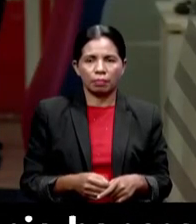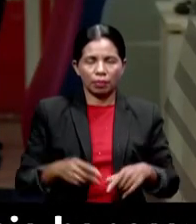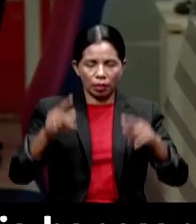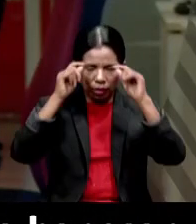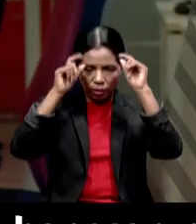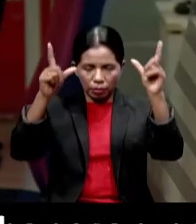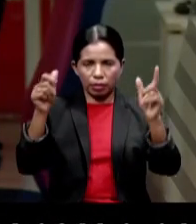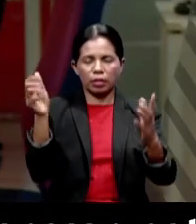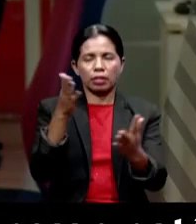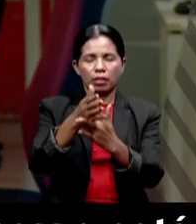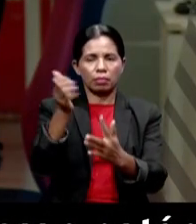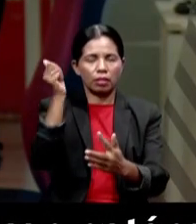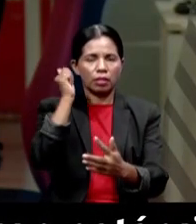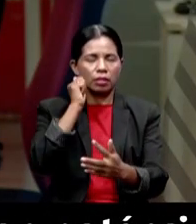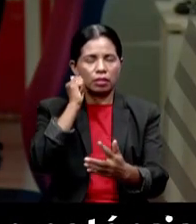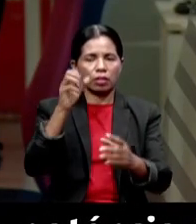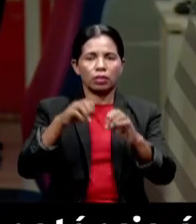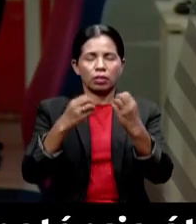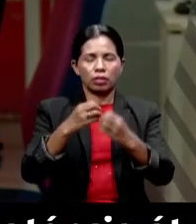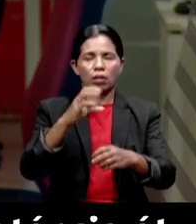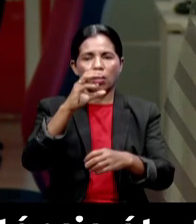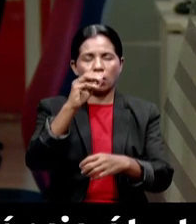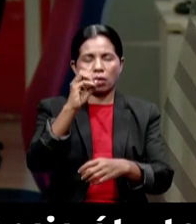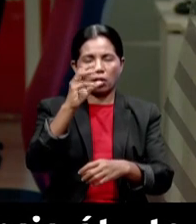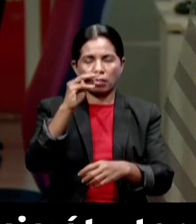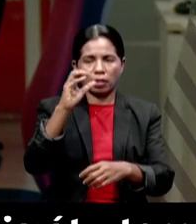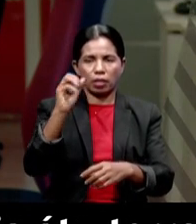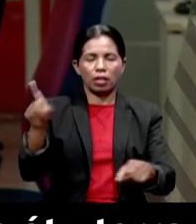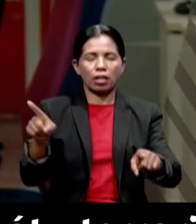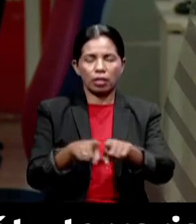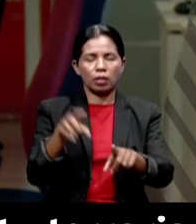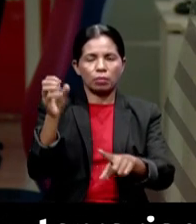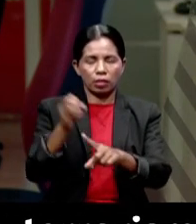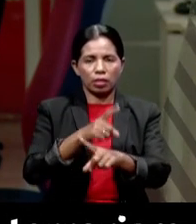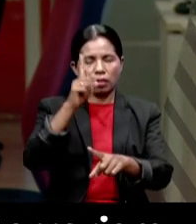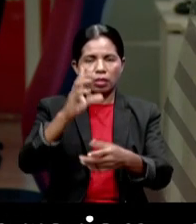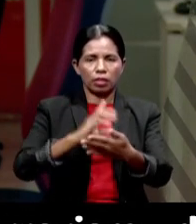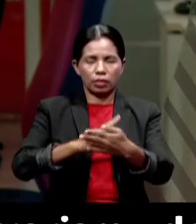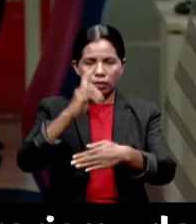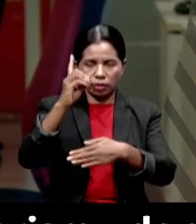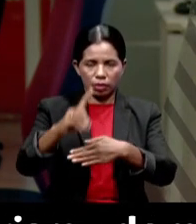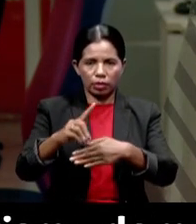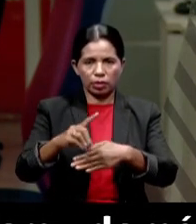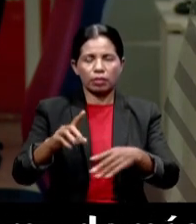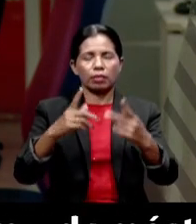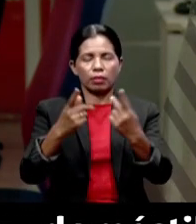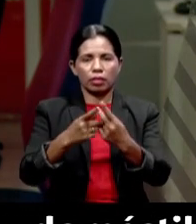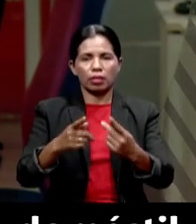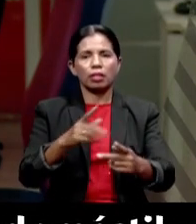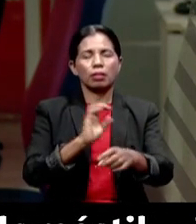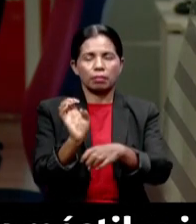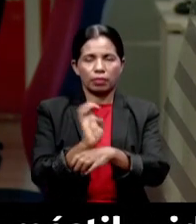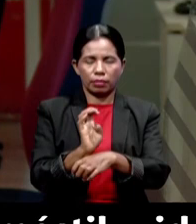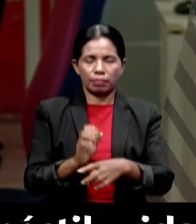Timor-Leste tem adesão à Organização Mundial do Comércio, hanesan oportunidade ida ato dezemvolve setor ekonomia.